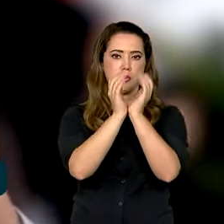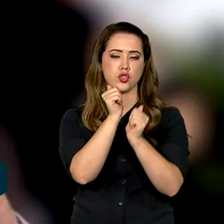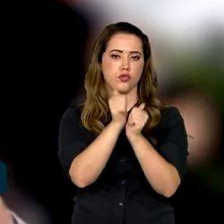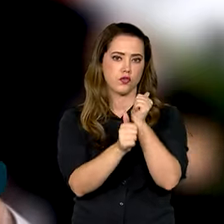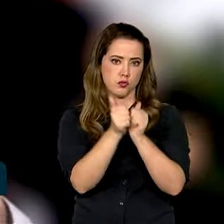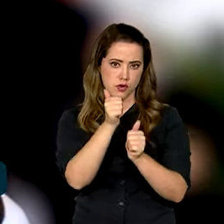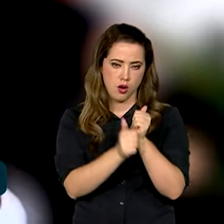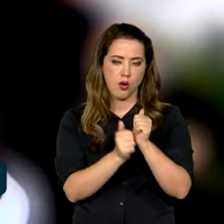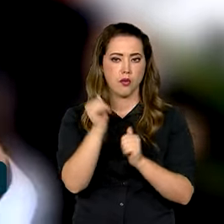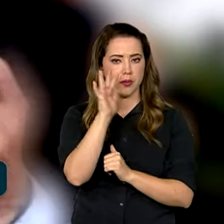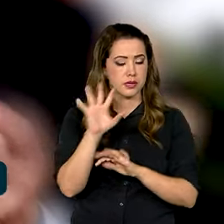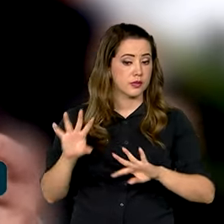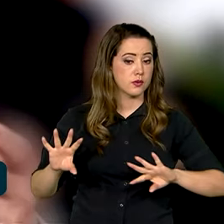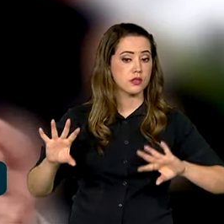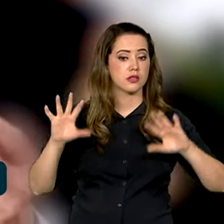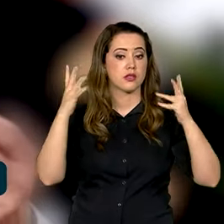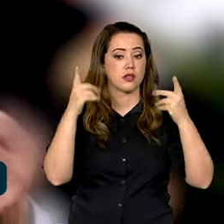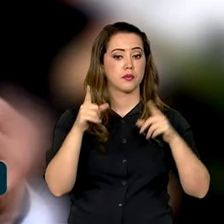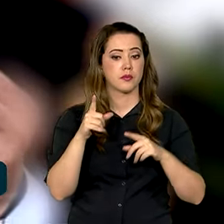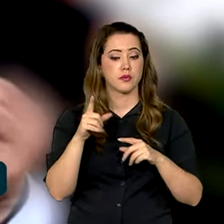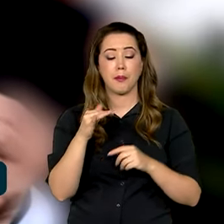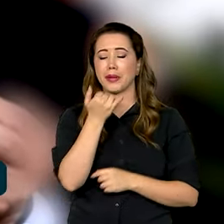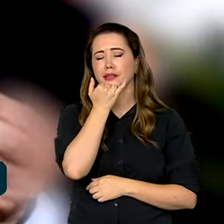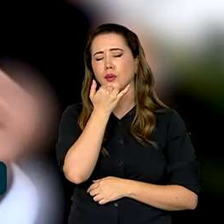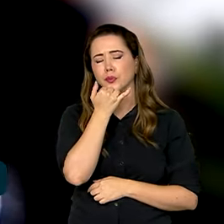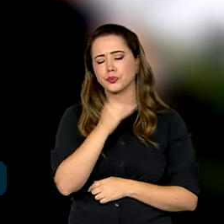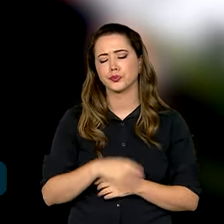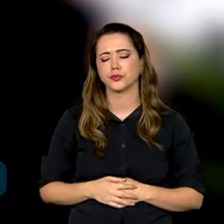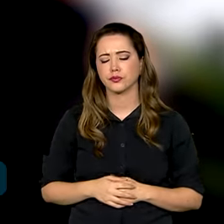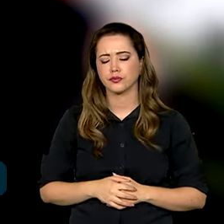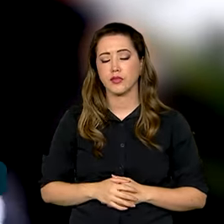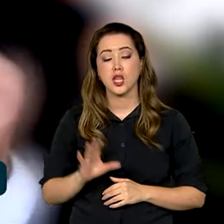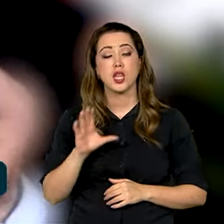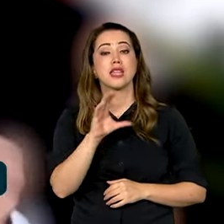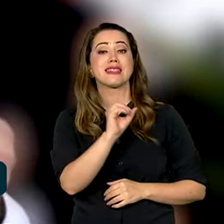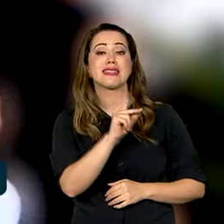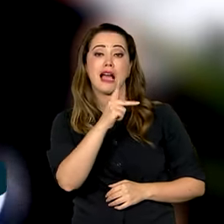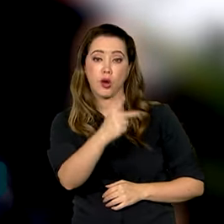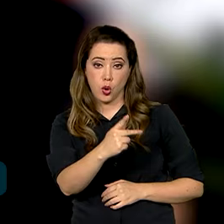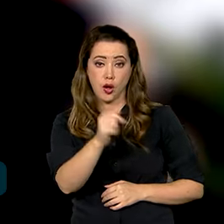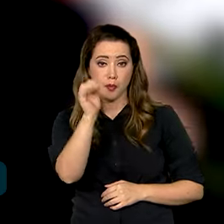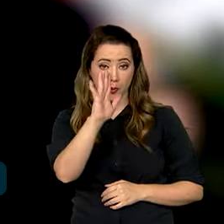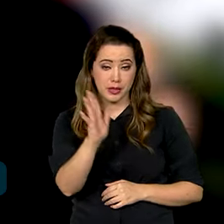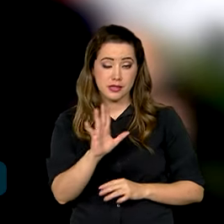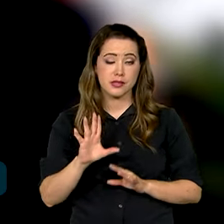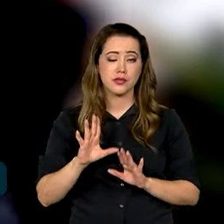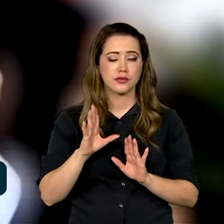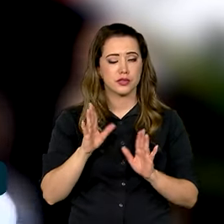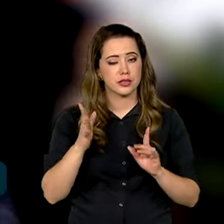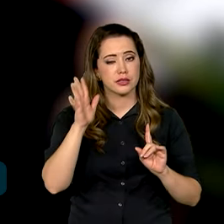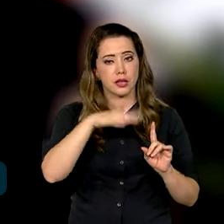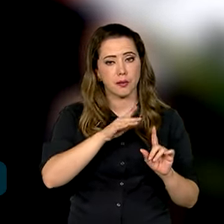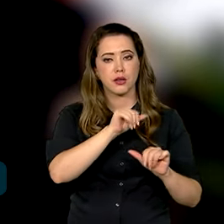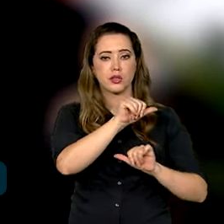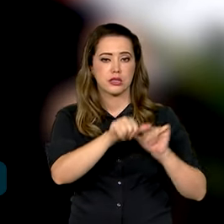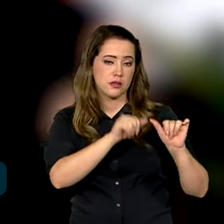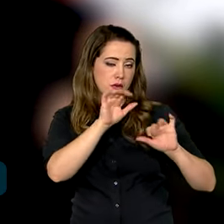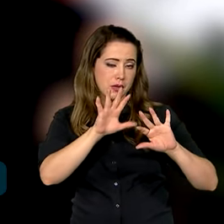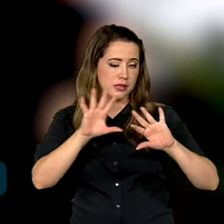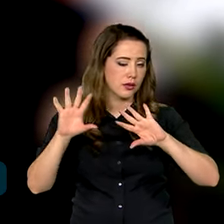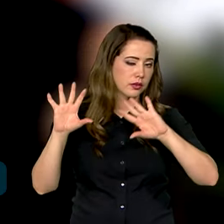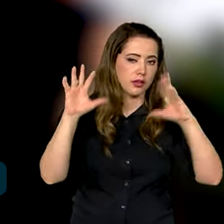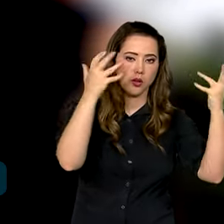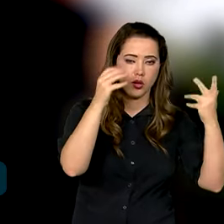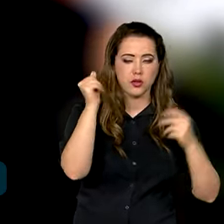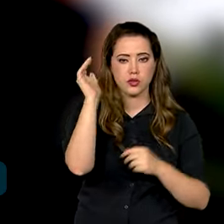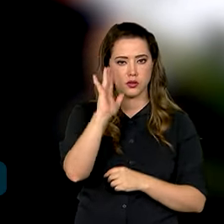apresentação de programas com o BID para financiamento da transição ecológica no Brasil, da transformação ecológica no